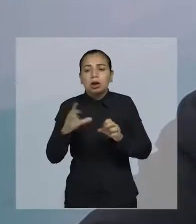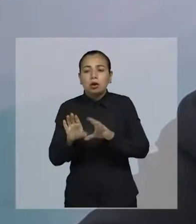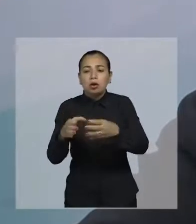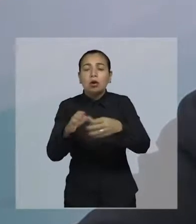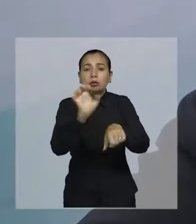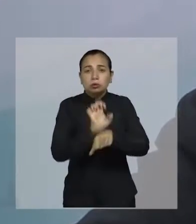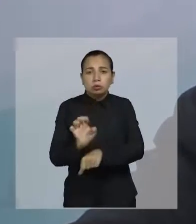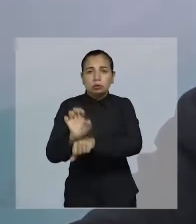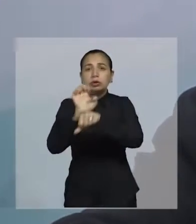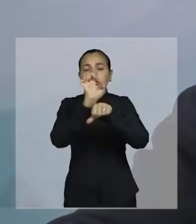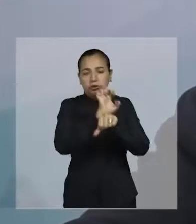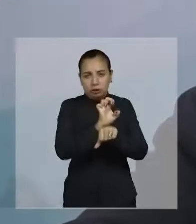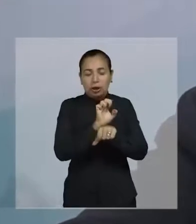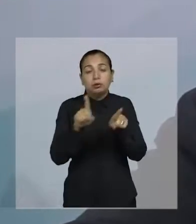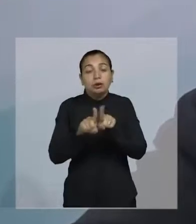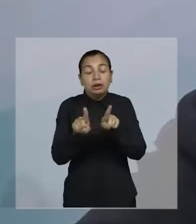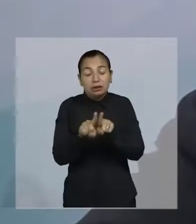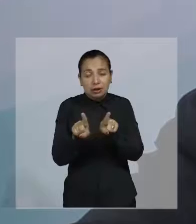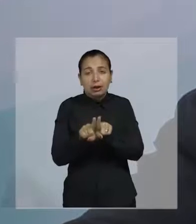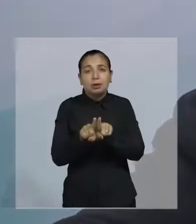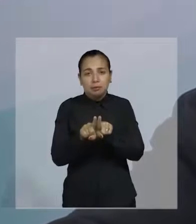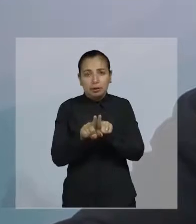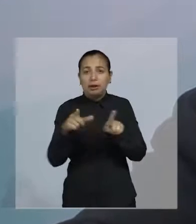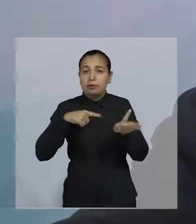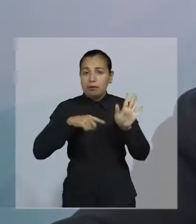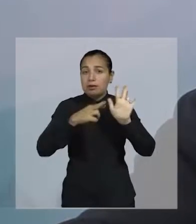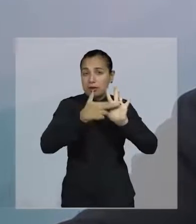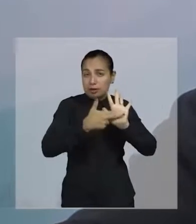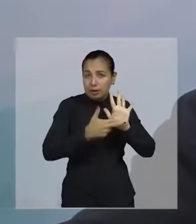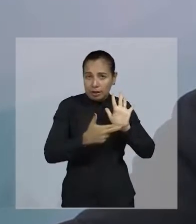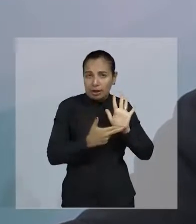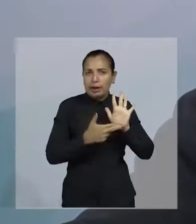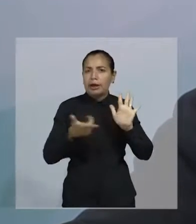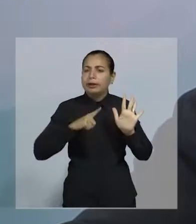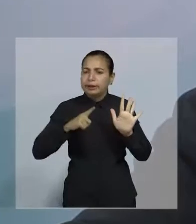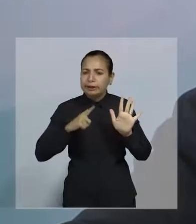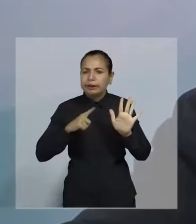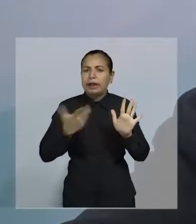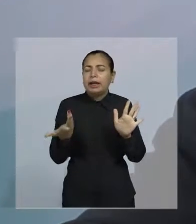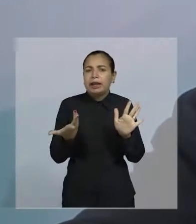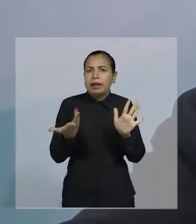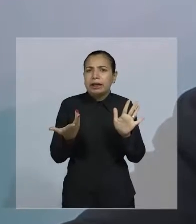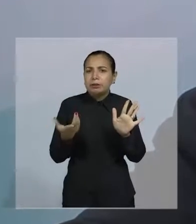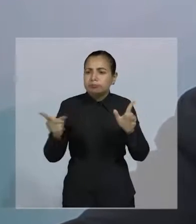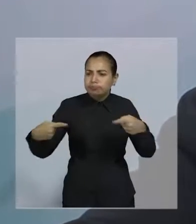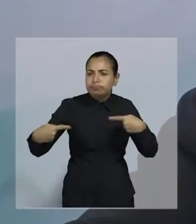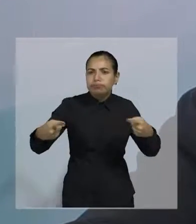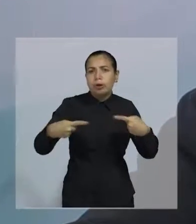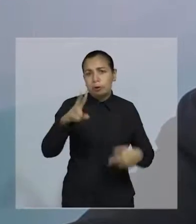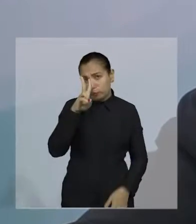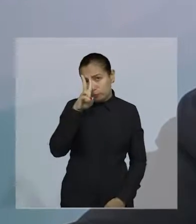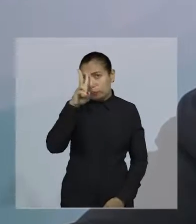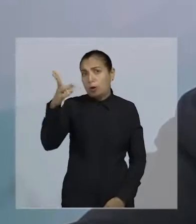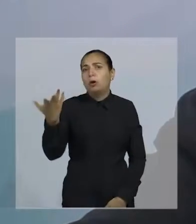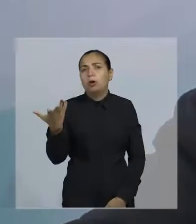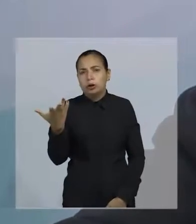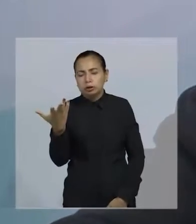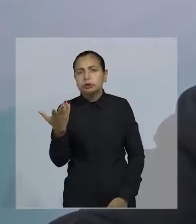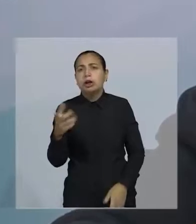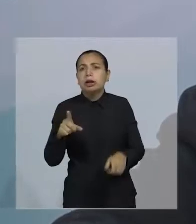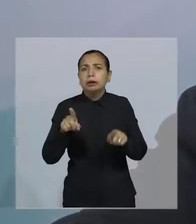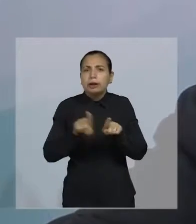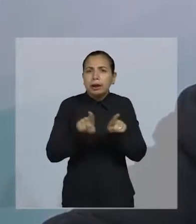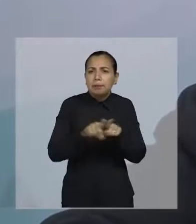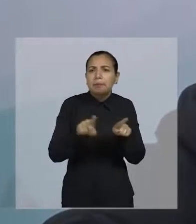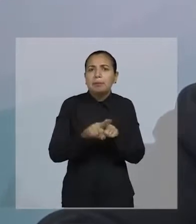estados que, regra geral, estão bastante disputadas, com dificuldades de